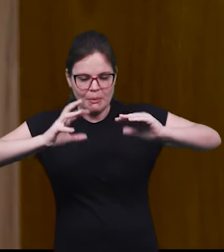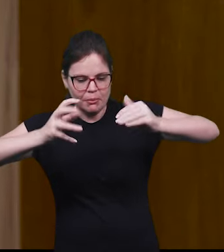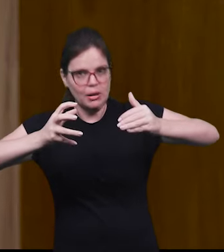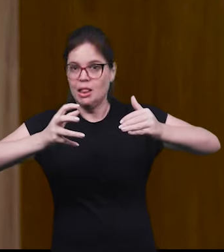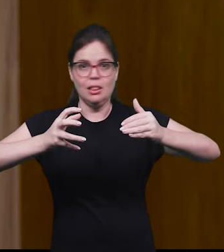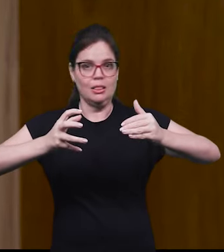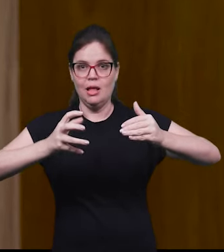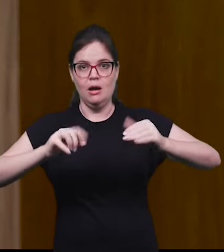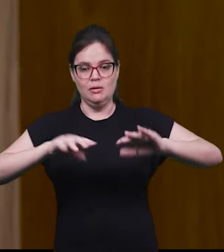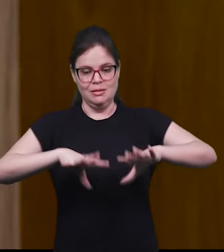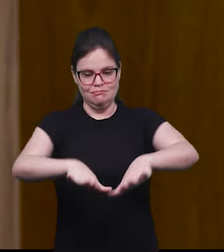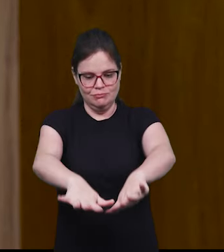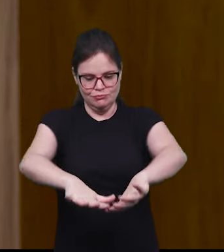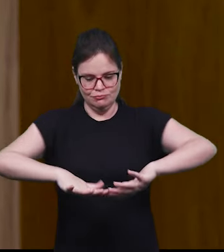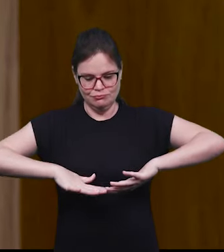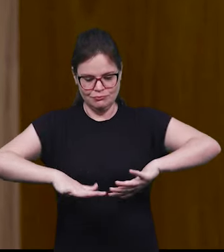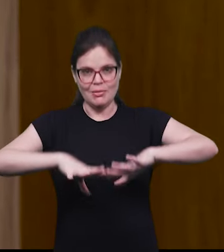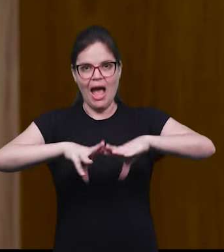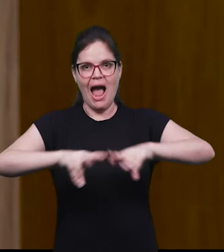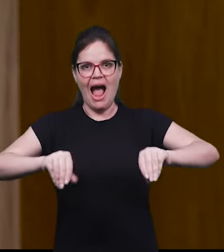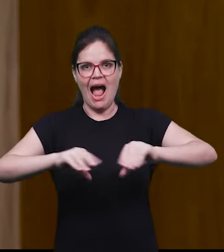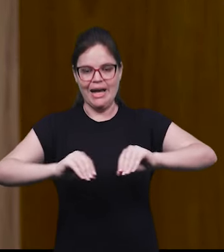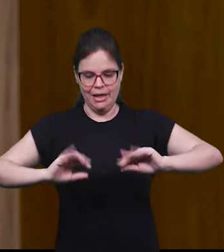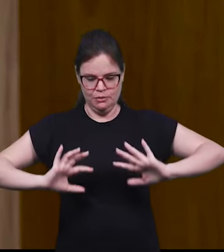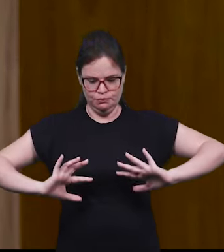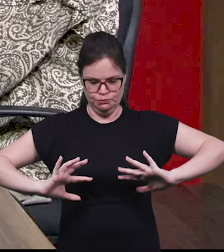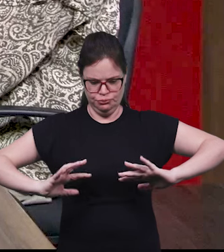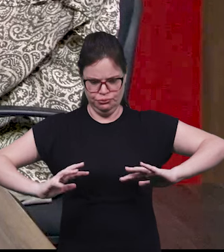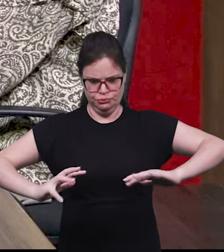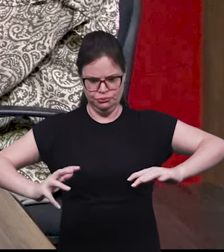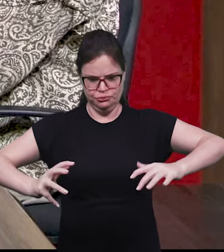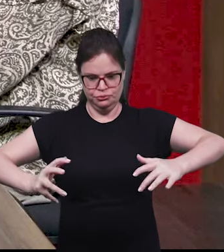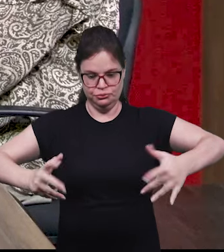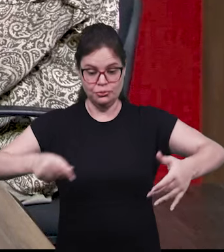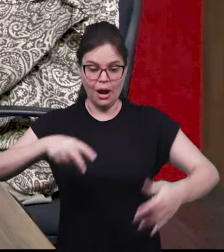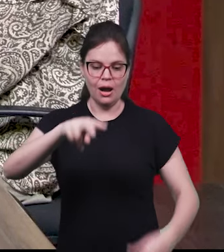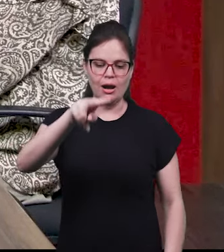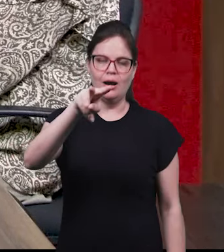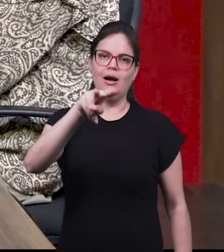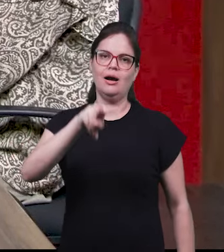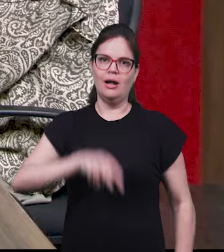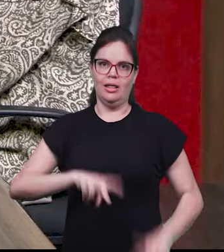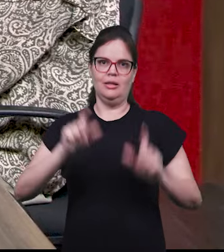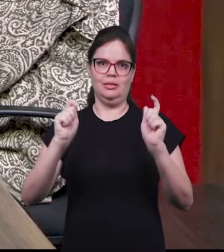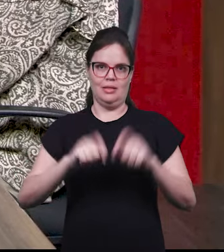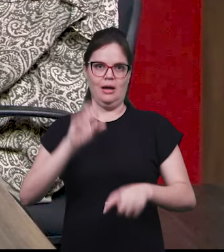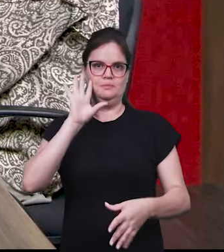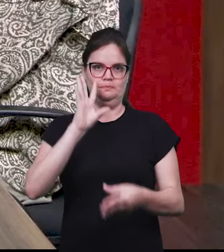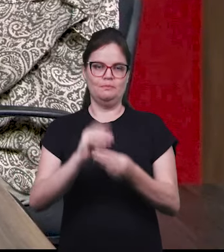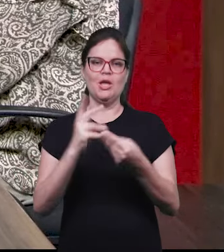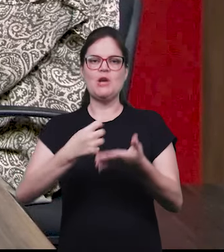ali, então, no Museu Britânico, está esse artefato. Ele foi descoberto em